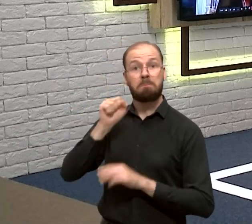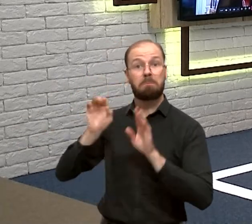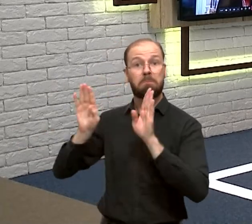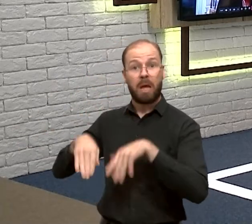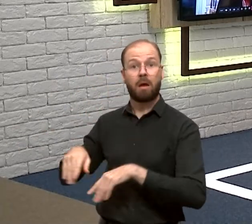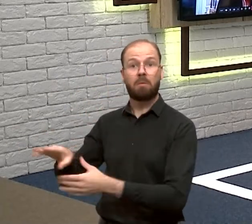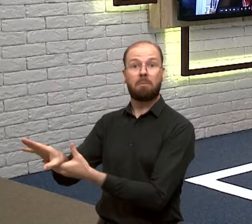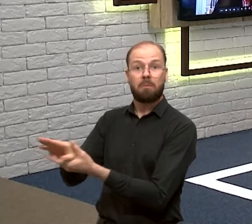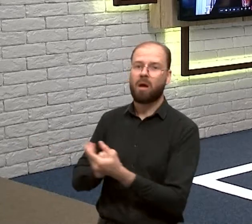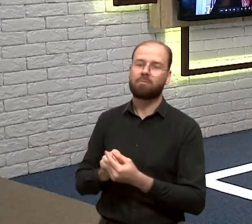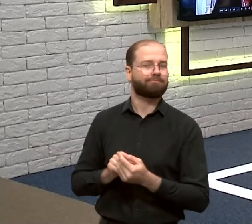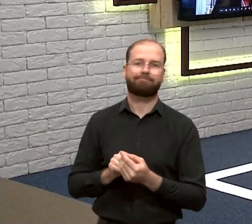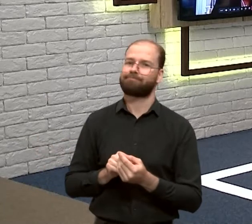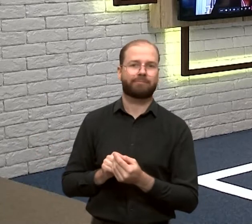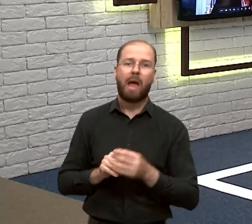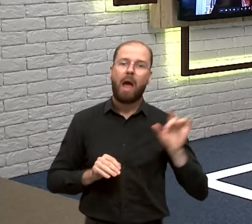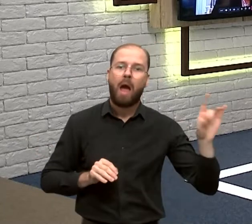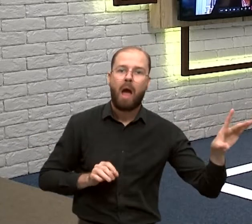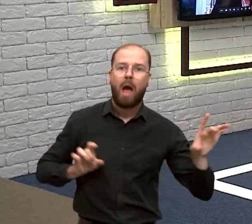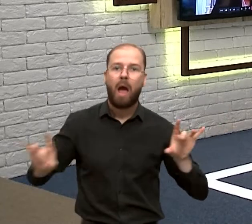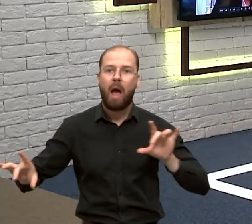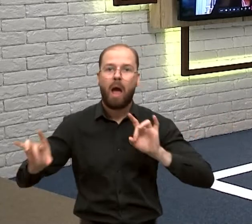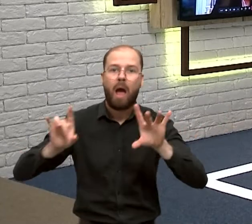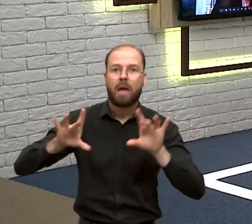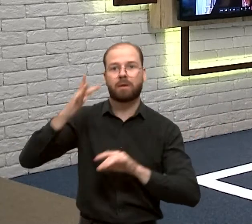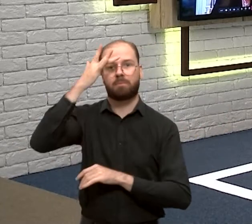particular e individual. Em relação à